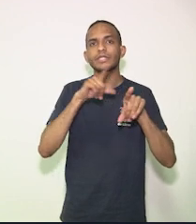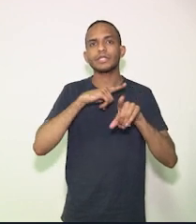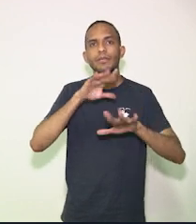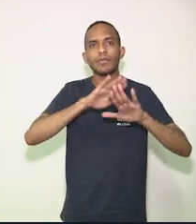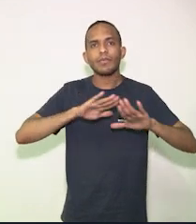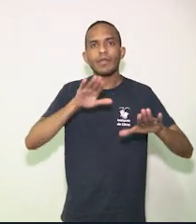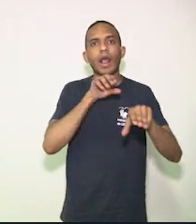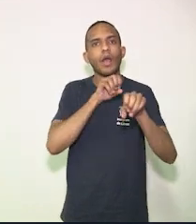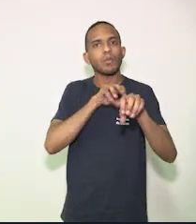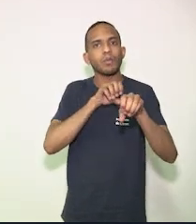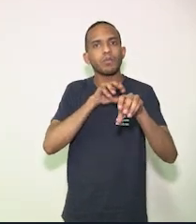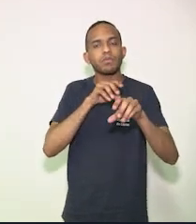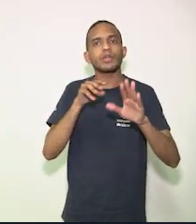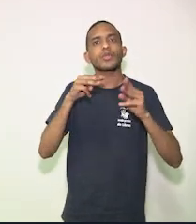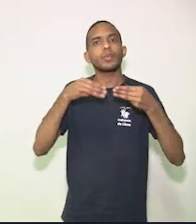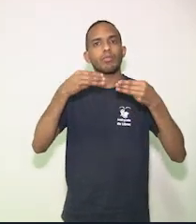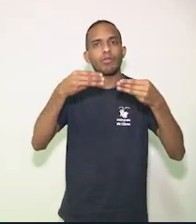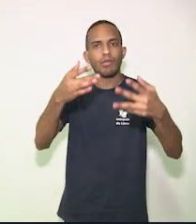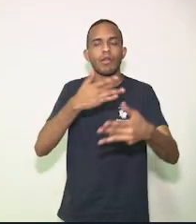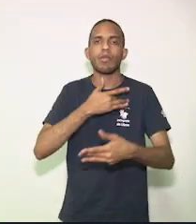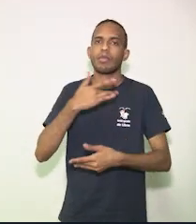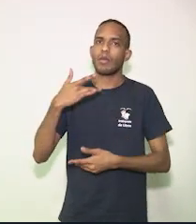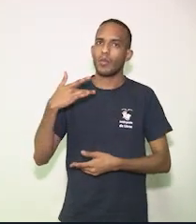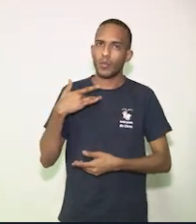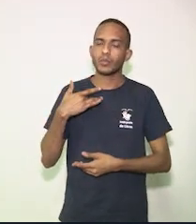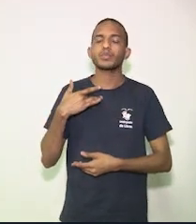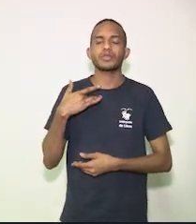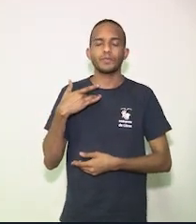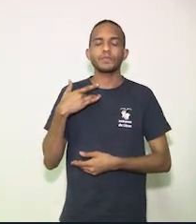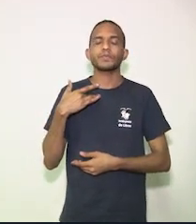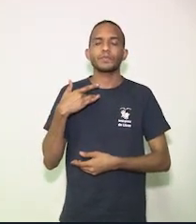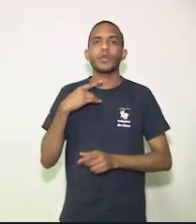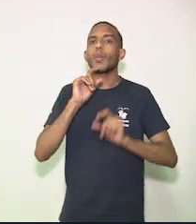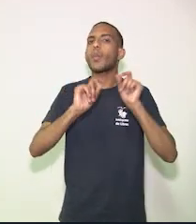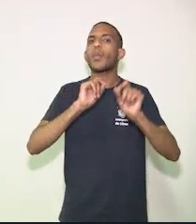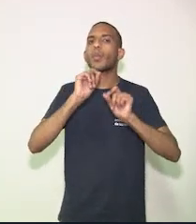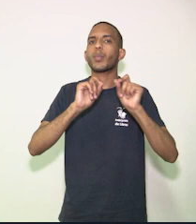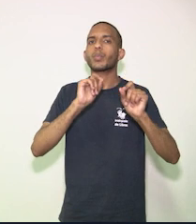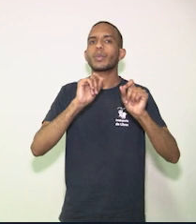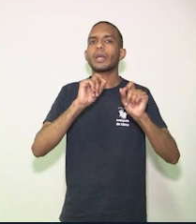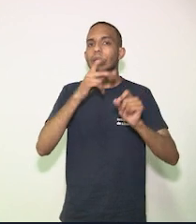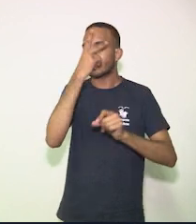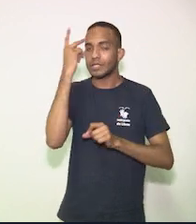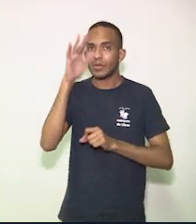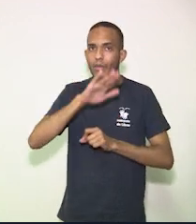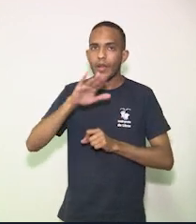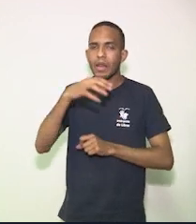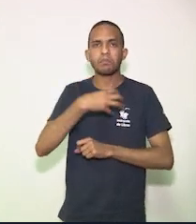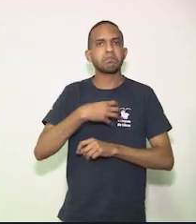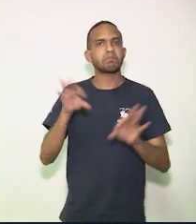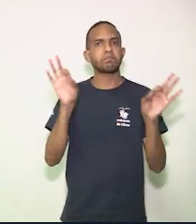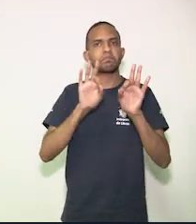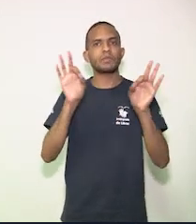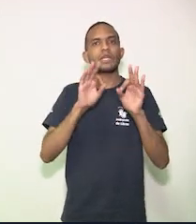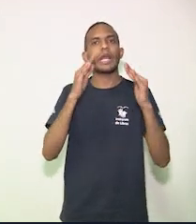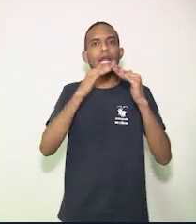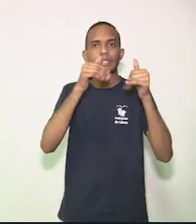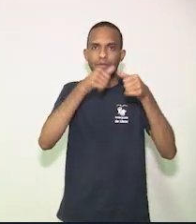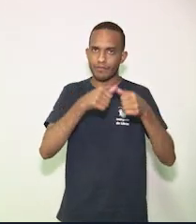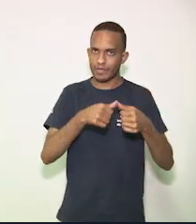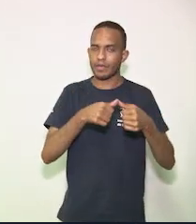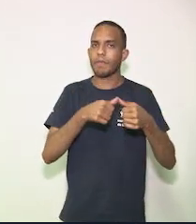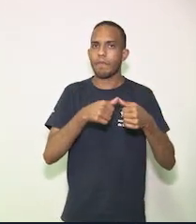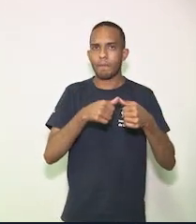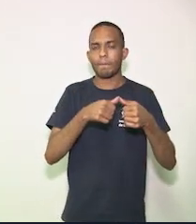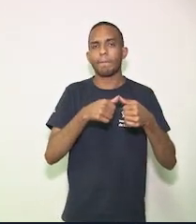tínhamos naquele momento a orientação do Ministério da Saúde, que era exatamente para que as pessoas sintomáticas ficassem